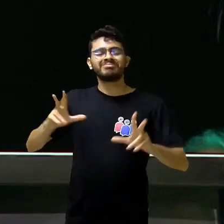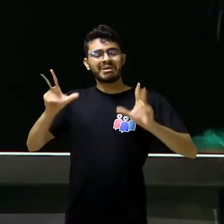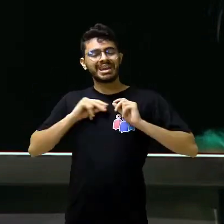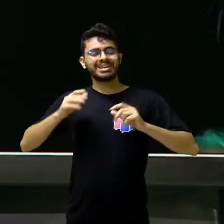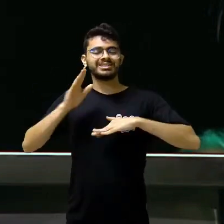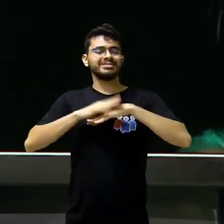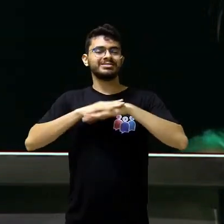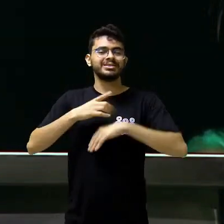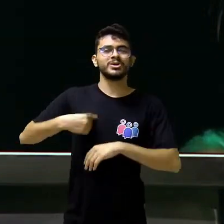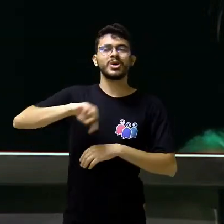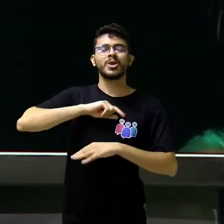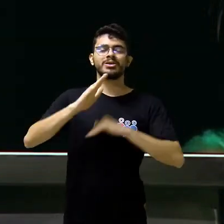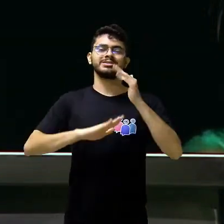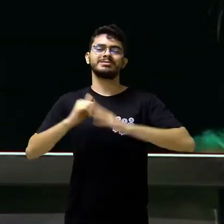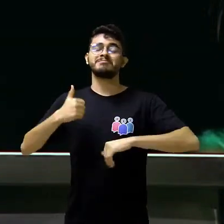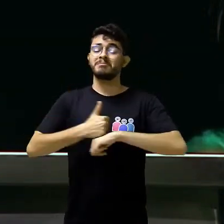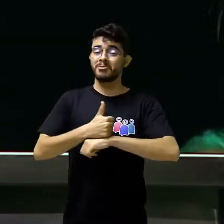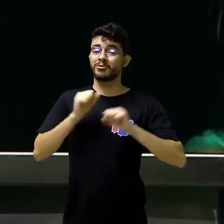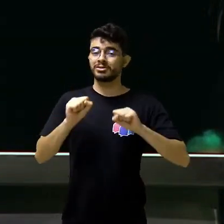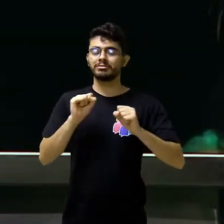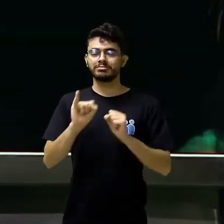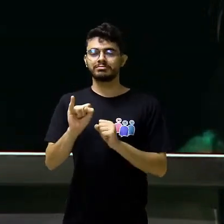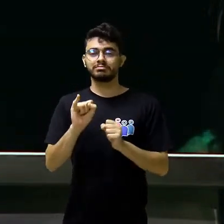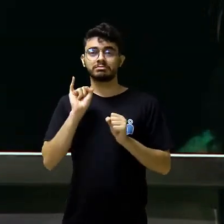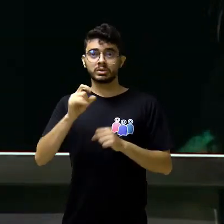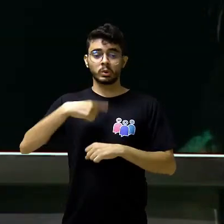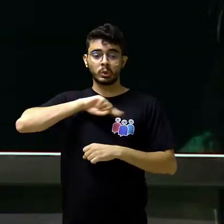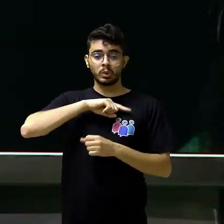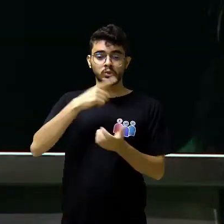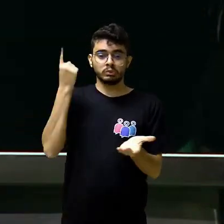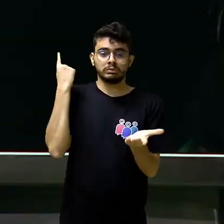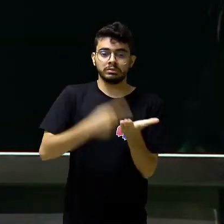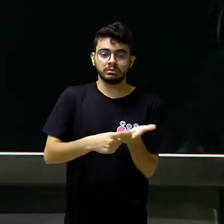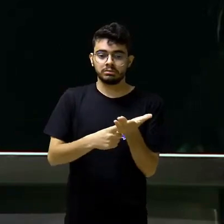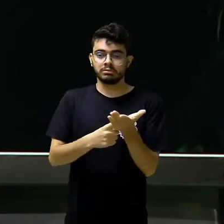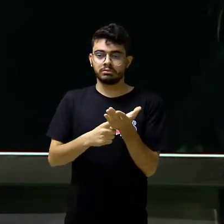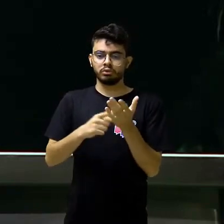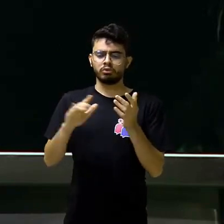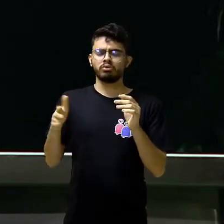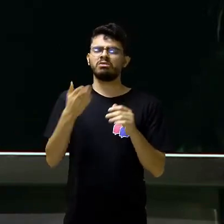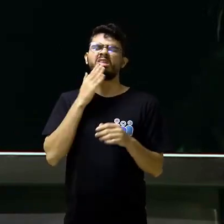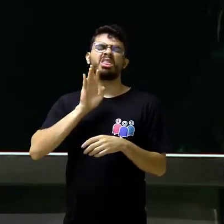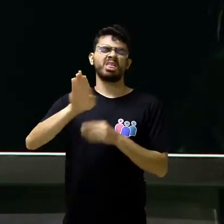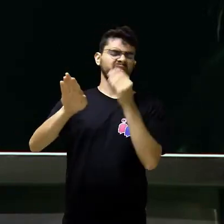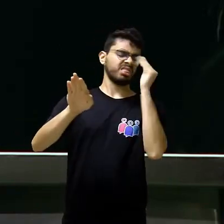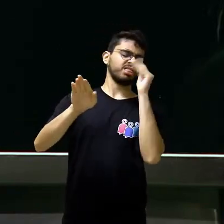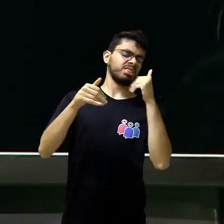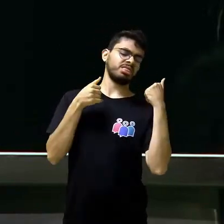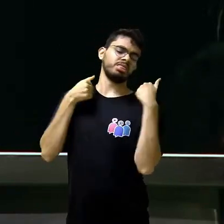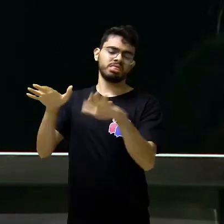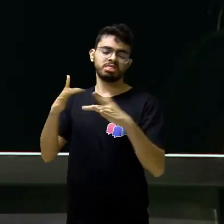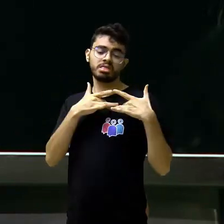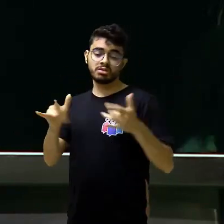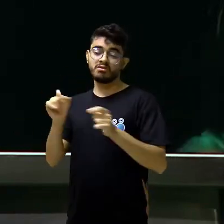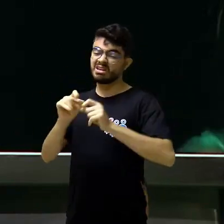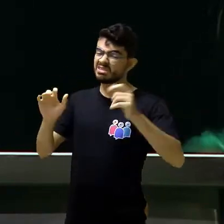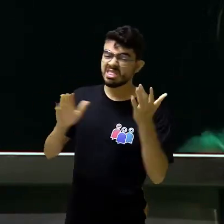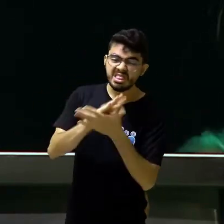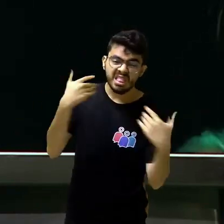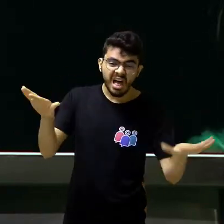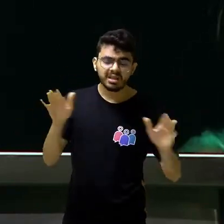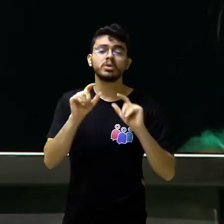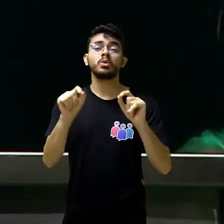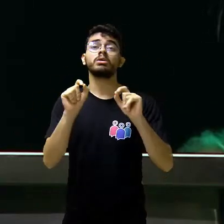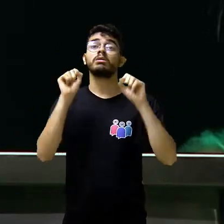profissão. Se não as cumprirmos com toda a seriedade e dedicação que é necessário,